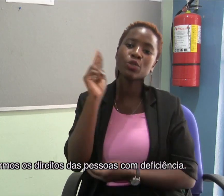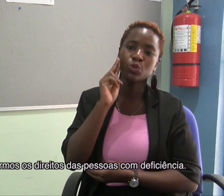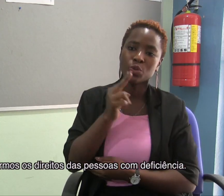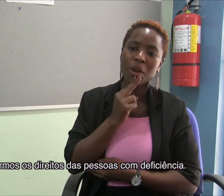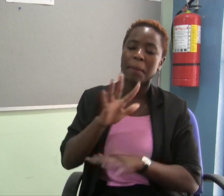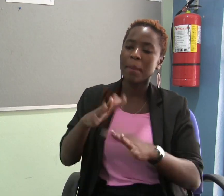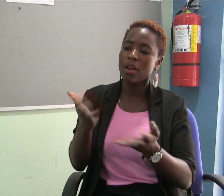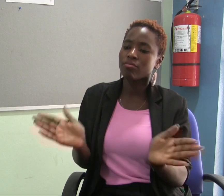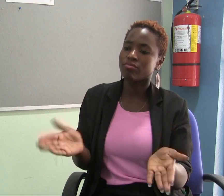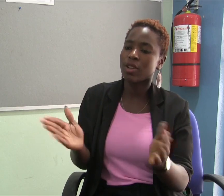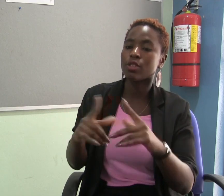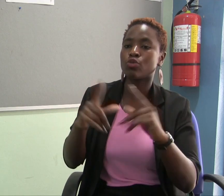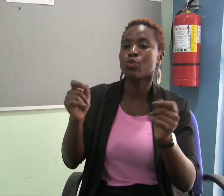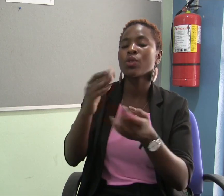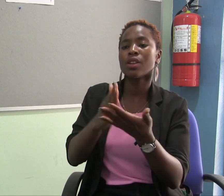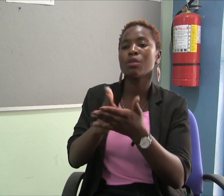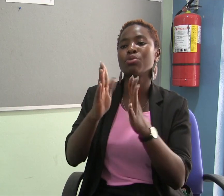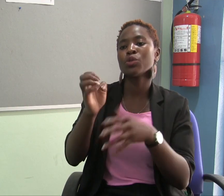deficiência.